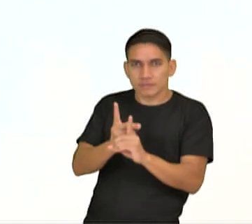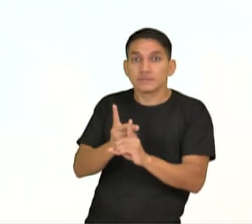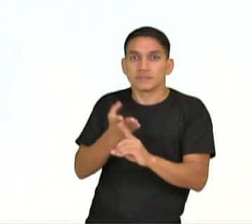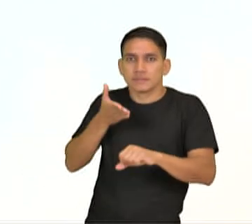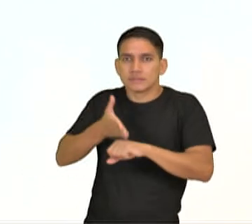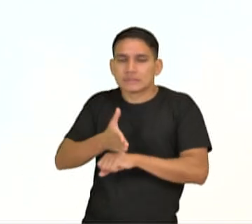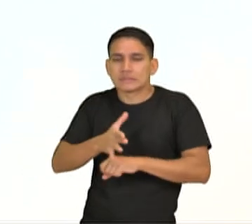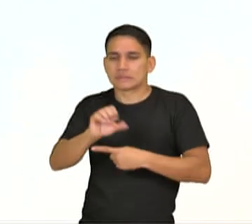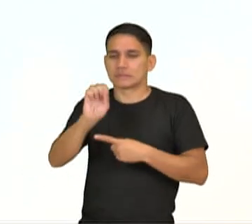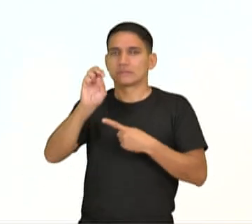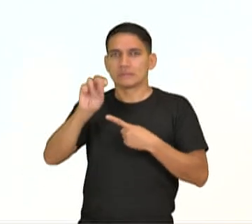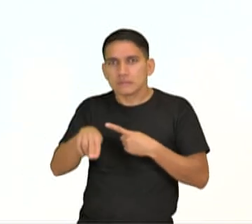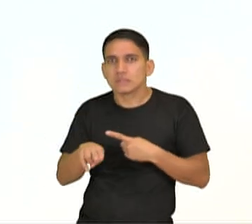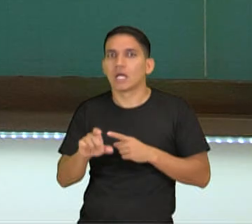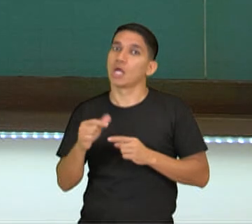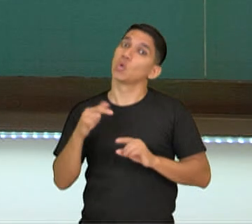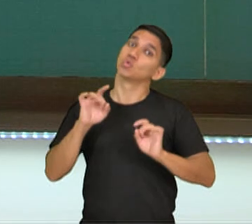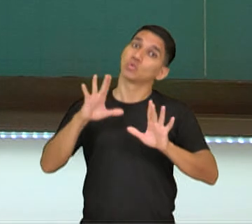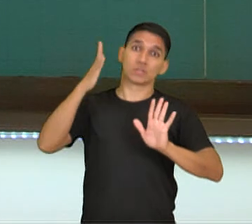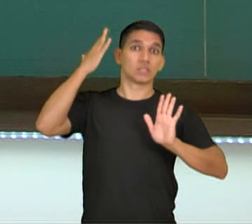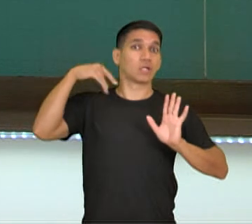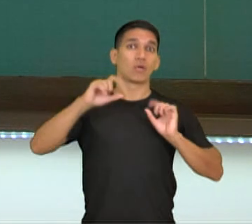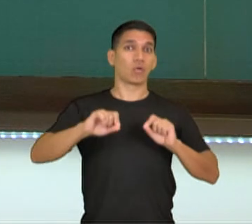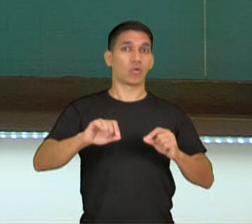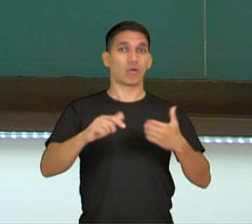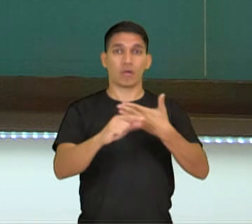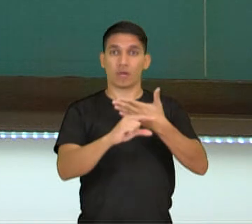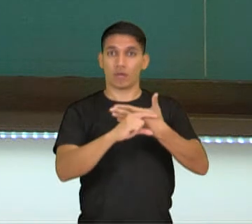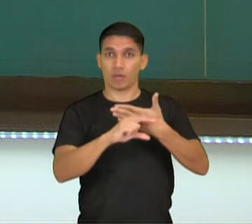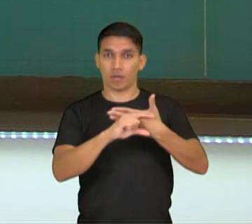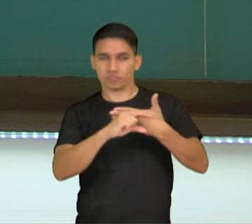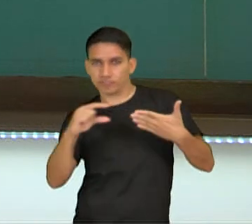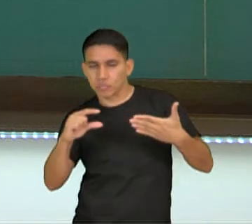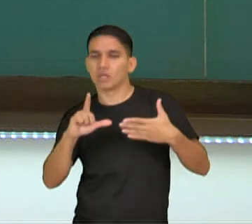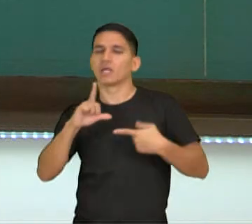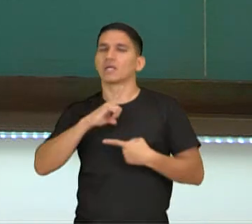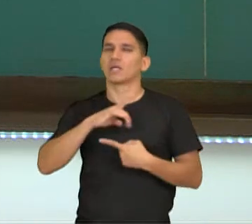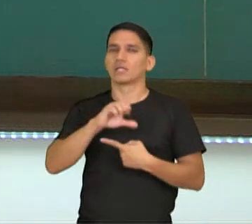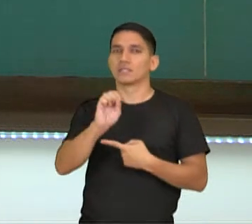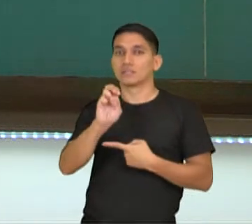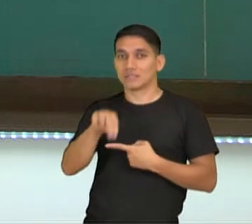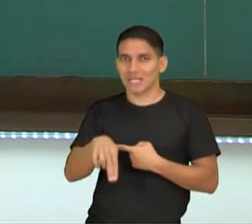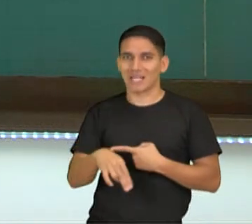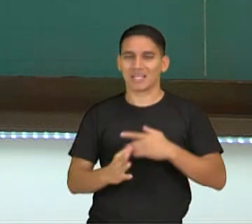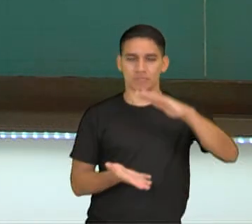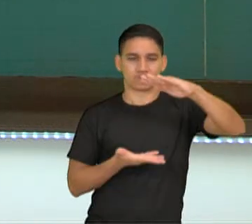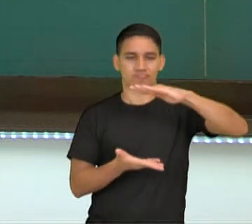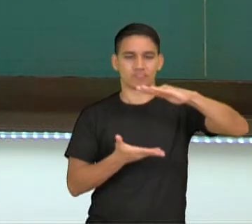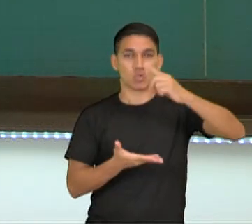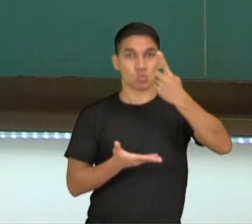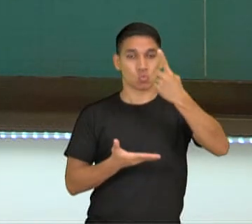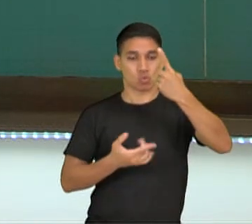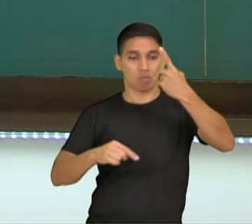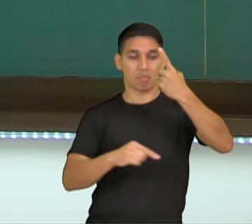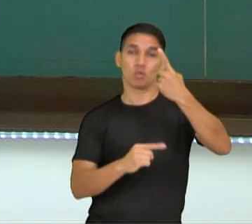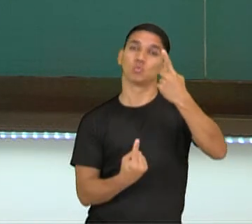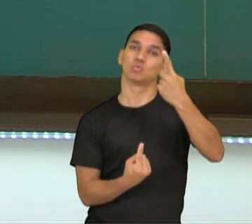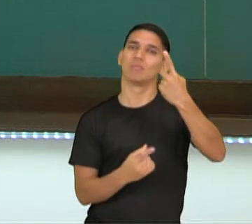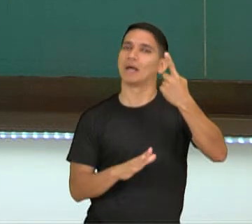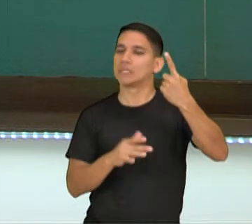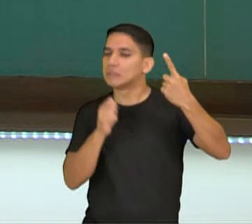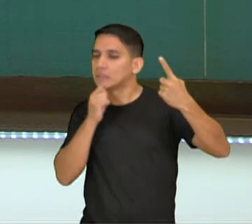Porque eu só sei que a função seno está entre 1 e menos 1. Mas ali eu não tenho a função seno. Ali eu tenho a função